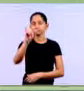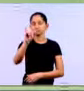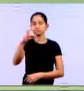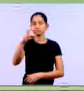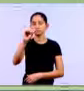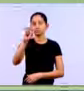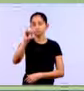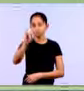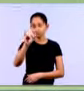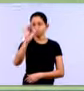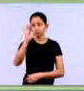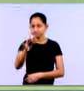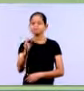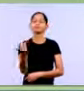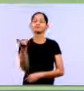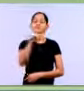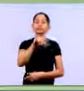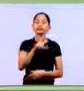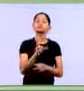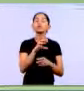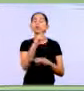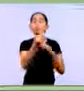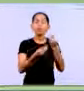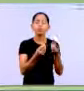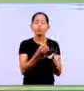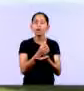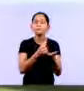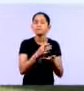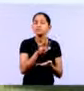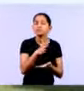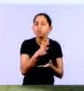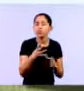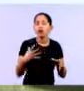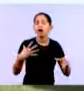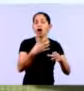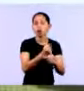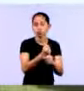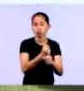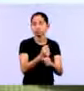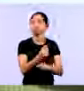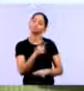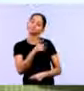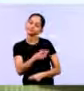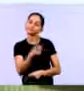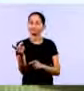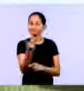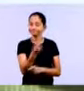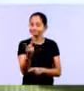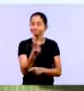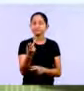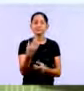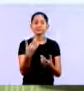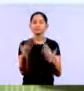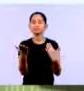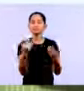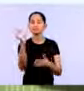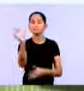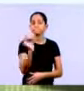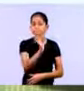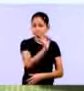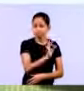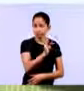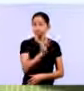cálculo. A alíquota vai ser sempre uma porcentagem sobre a base de cálculo, a ser calculada, vai ser sempre uma porcentagem.